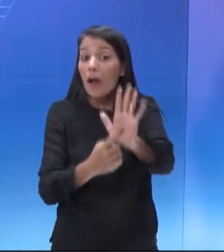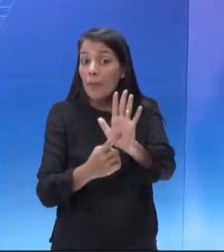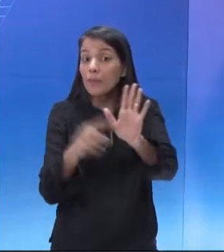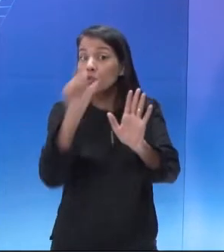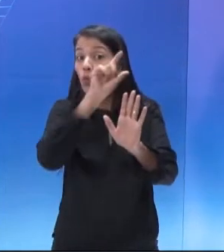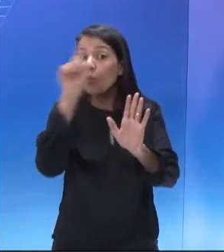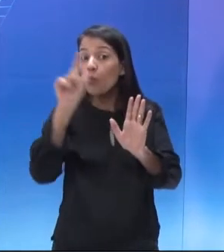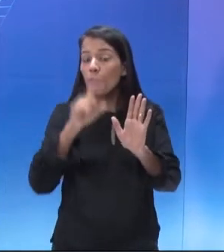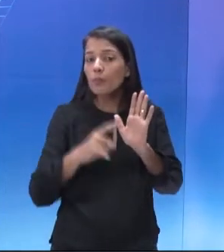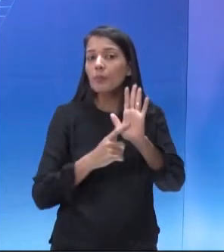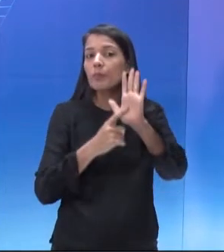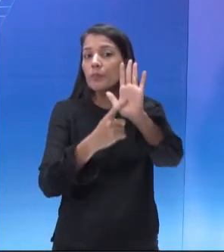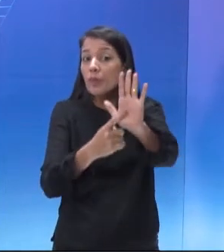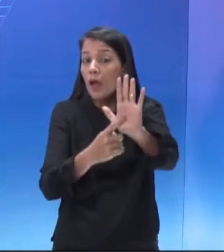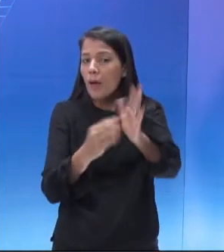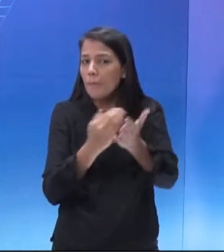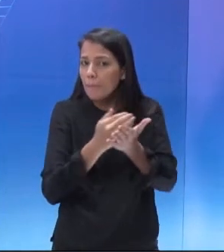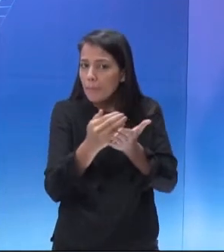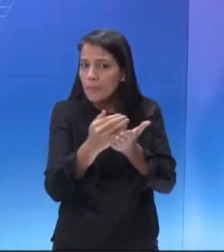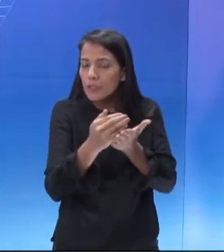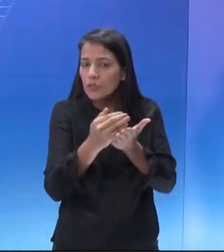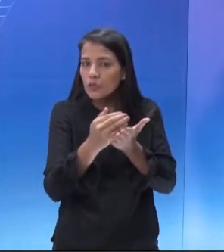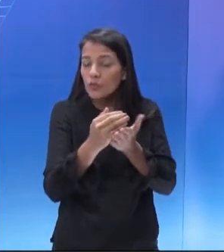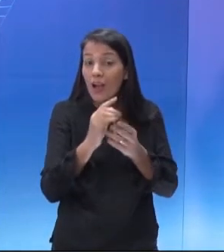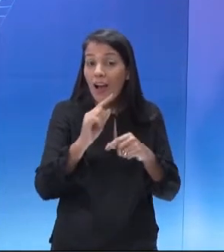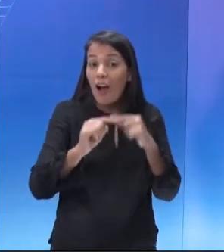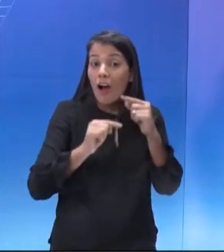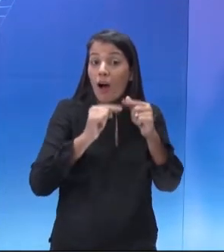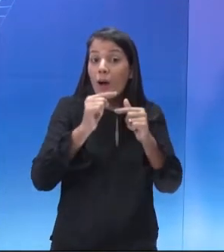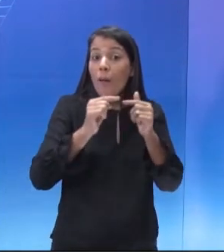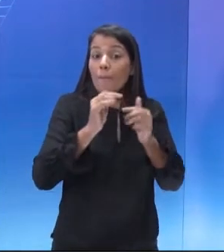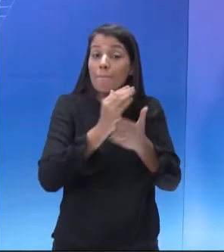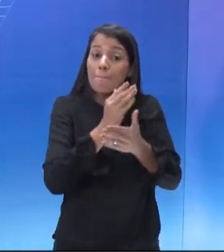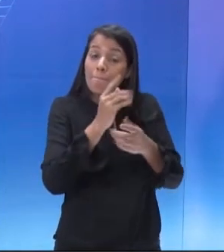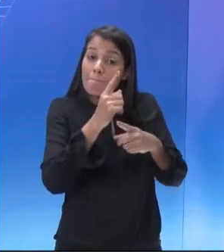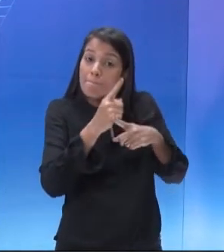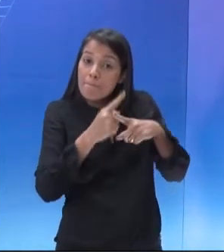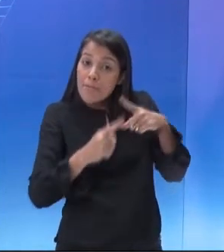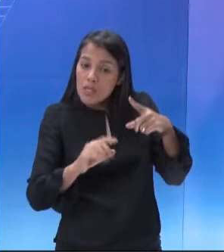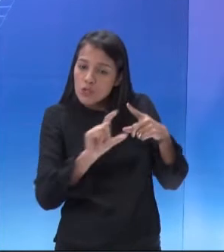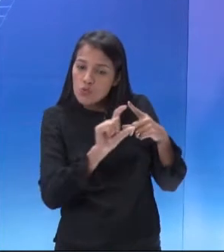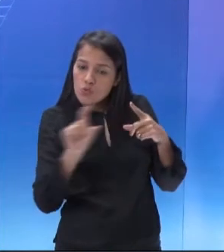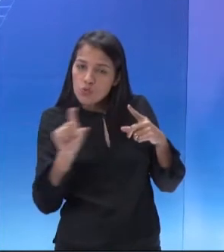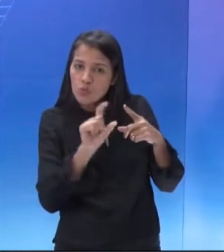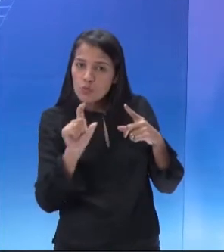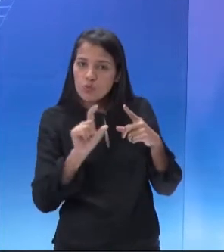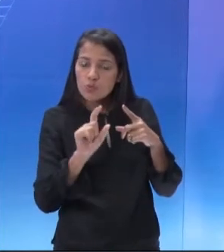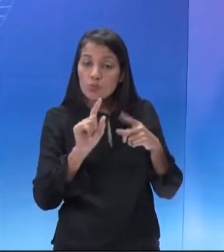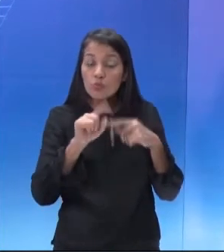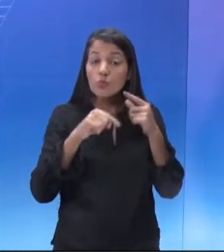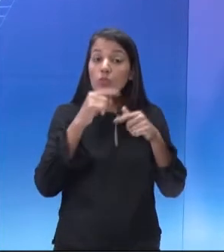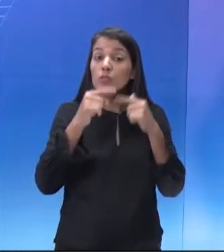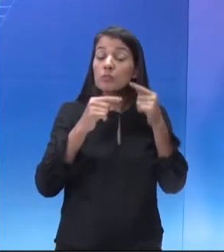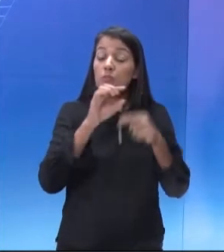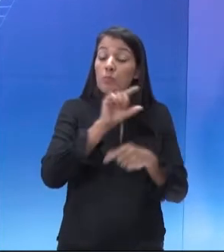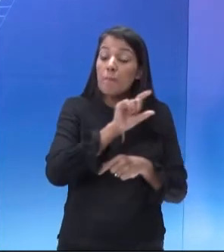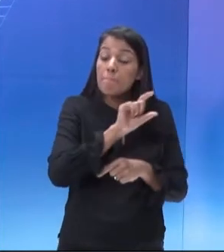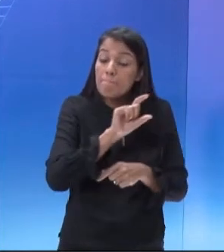no desenvolvimento, exatamente, você vai detalhar, você vai minuciar, você vai